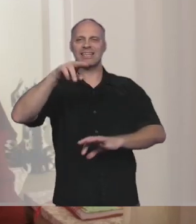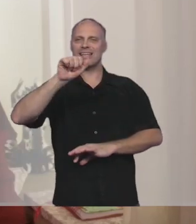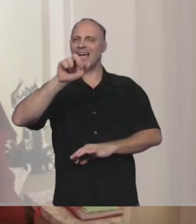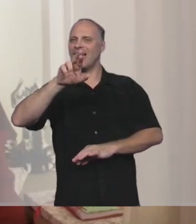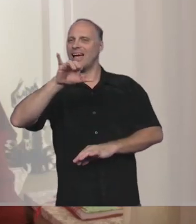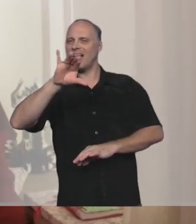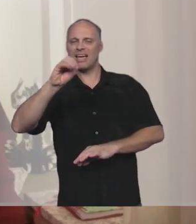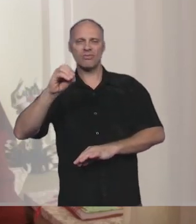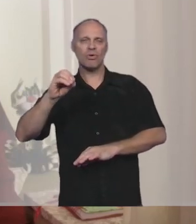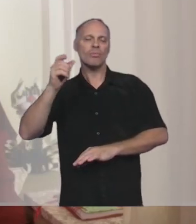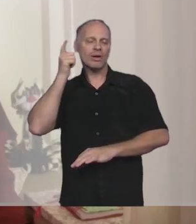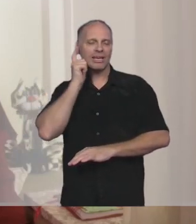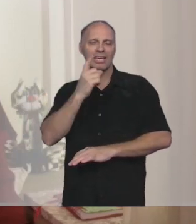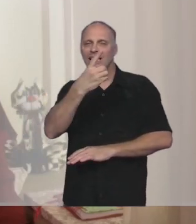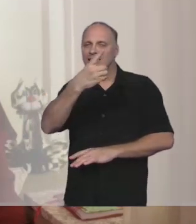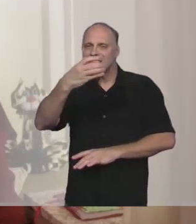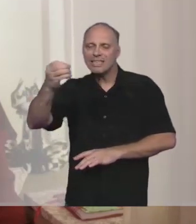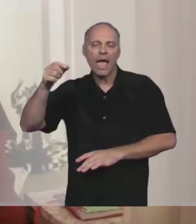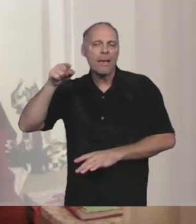Conseguir construir